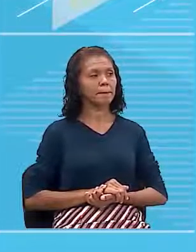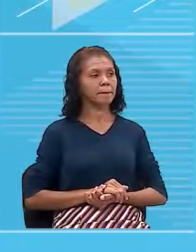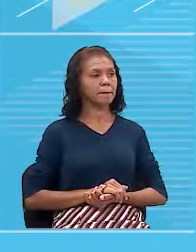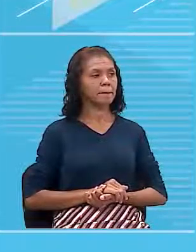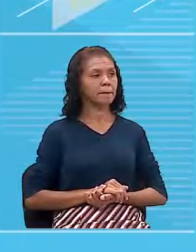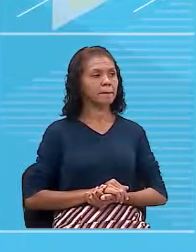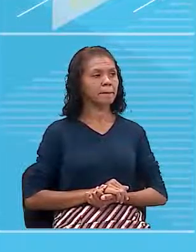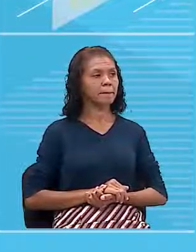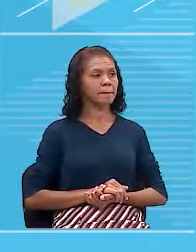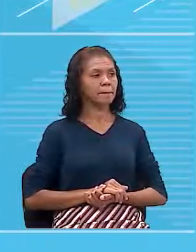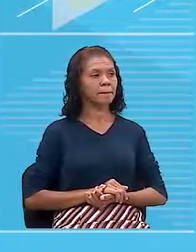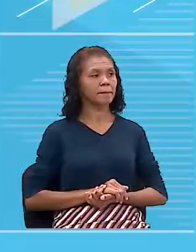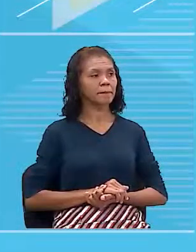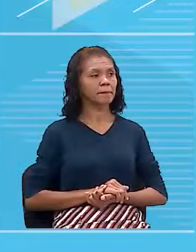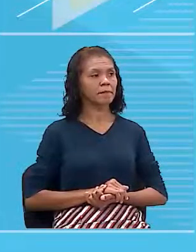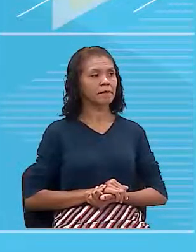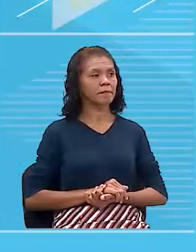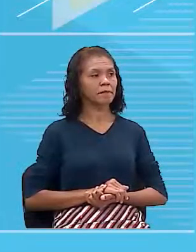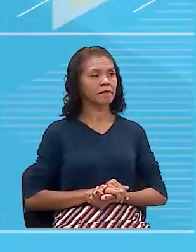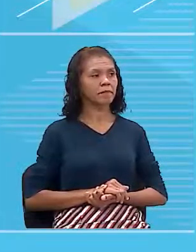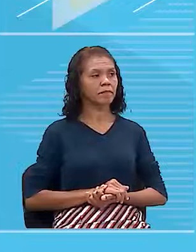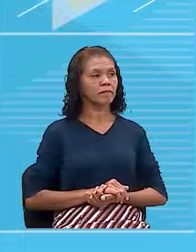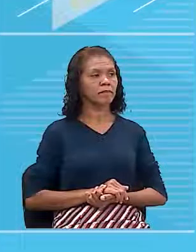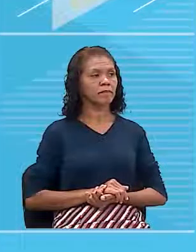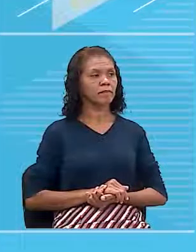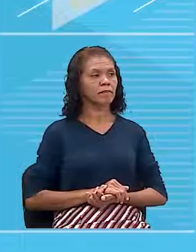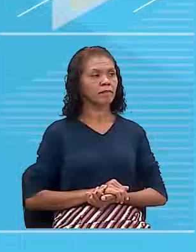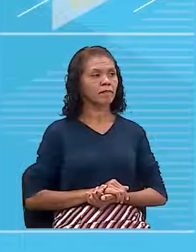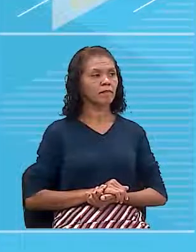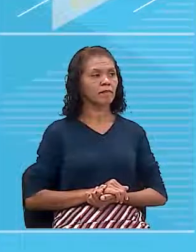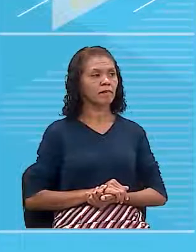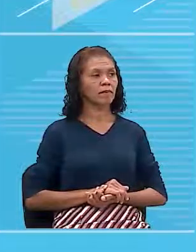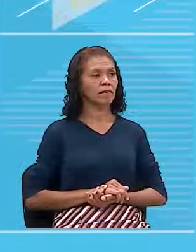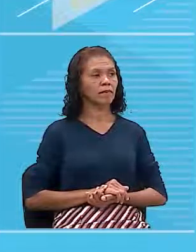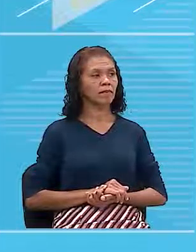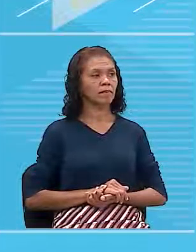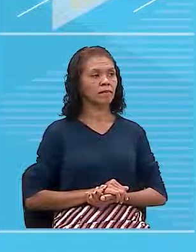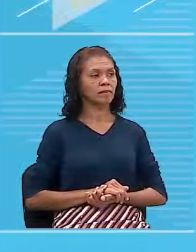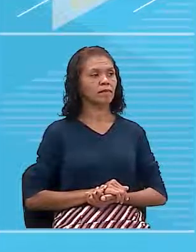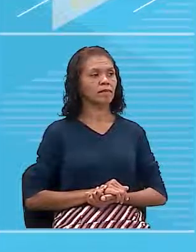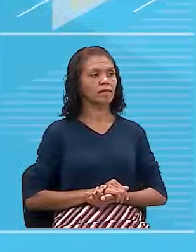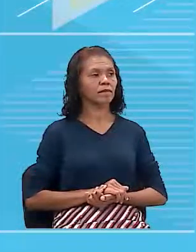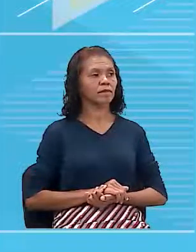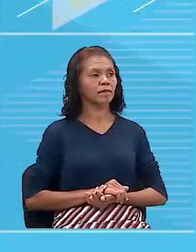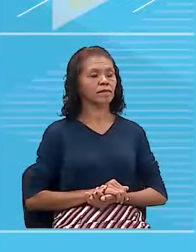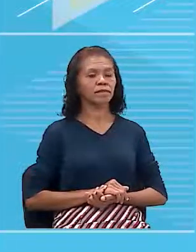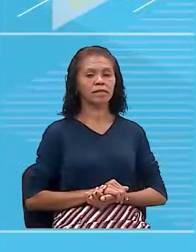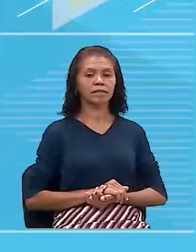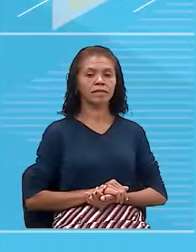E aí lá na barra de chocolate em